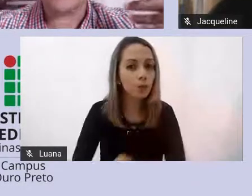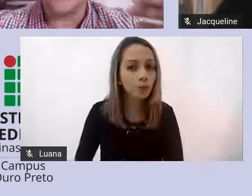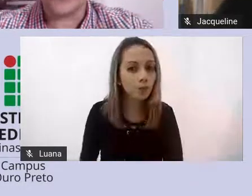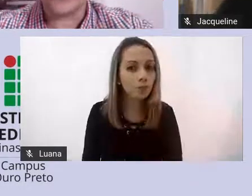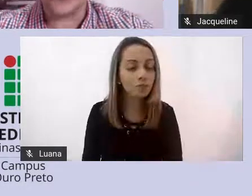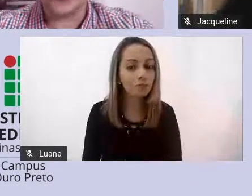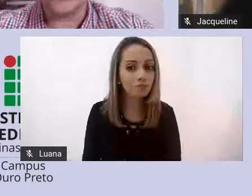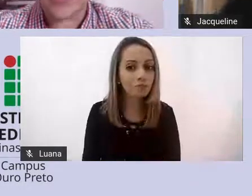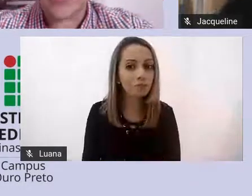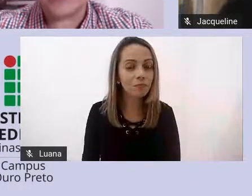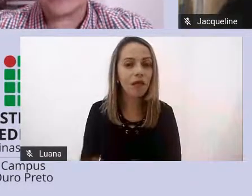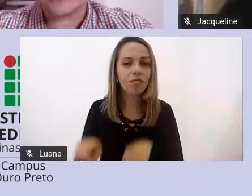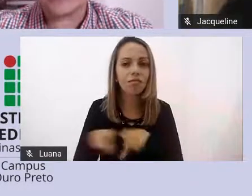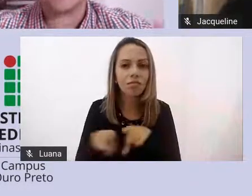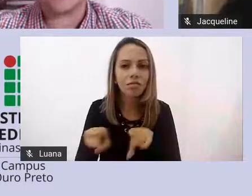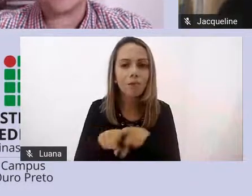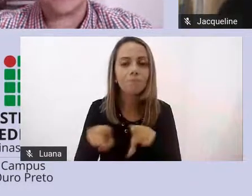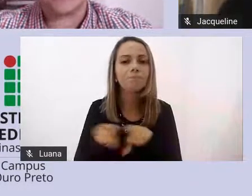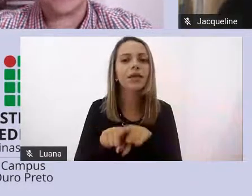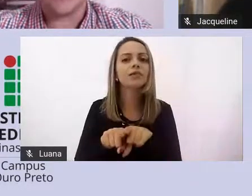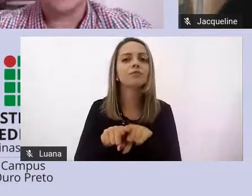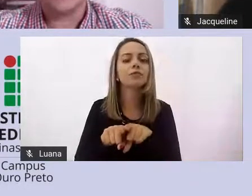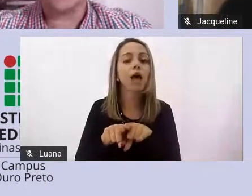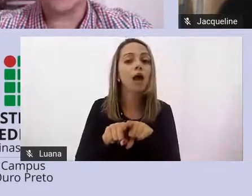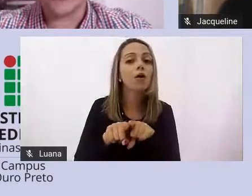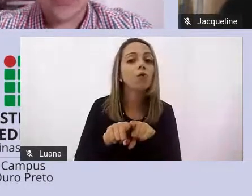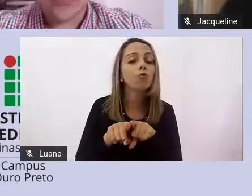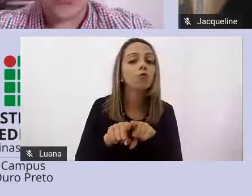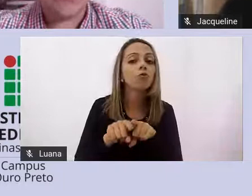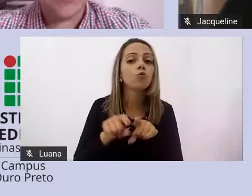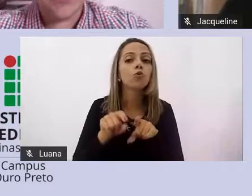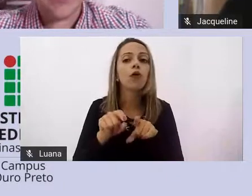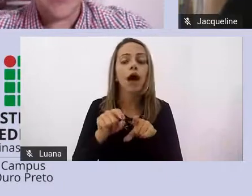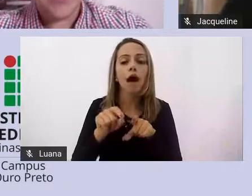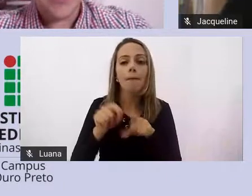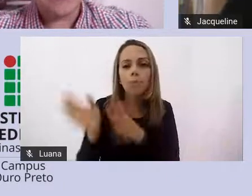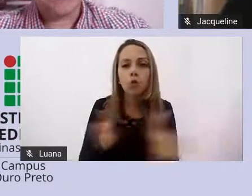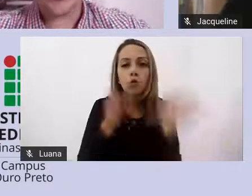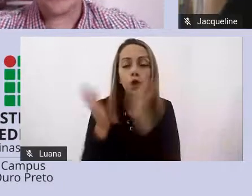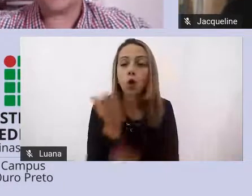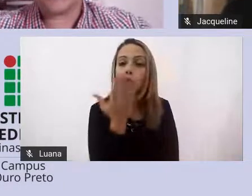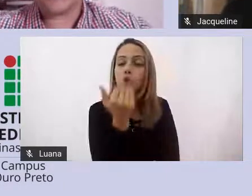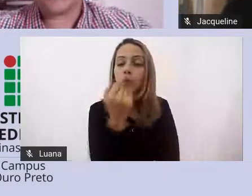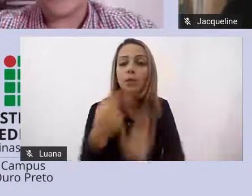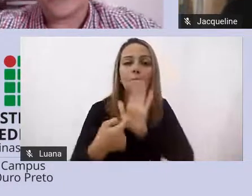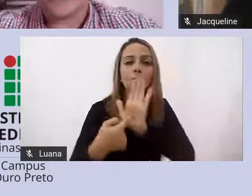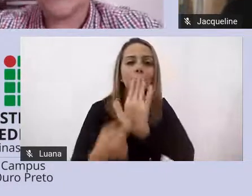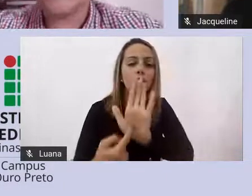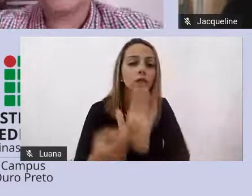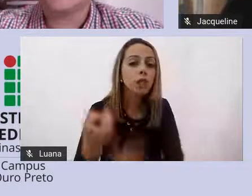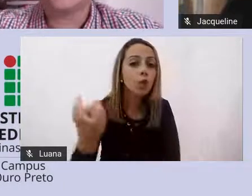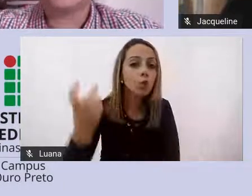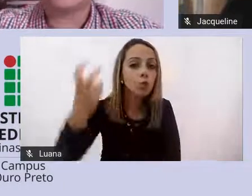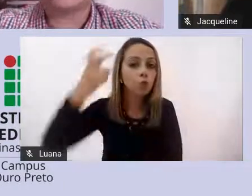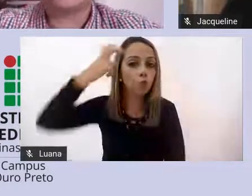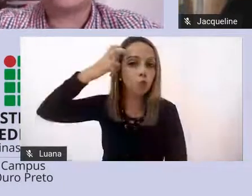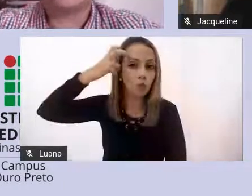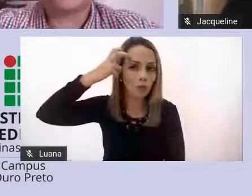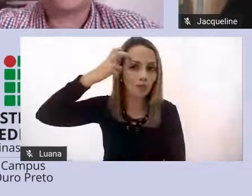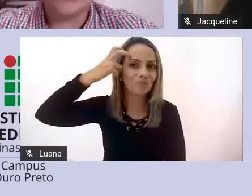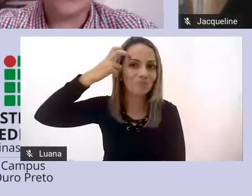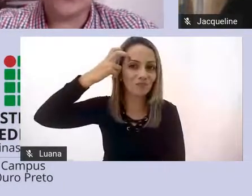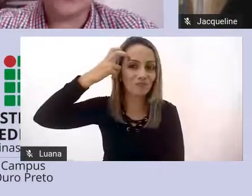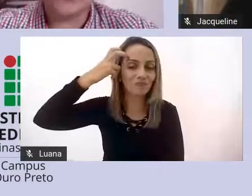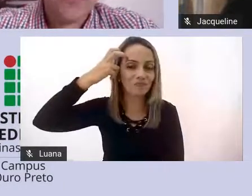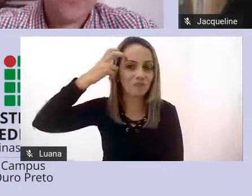e os fluxos culturais que essa produção de comida pode ter, né? Eu